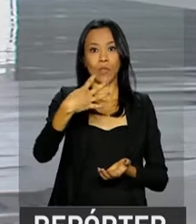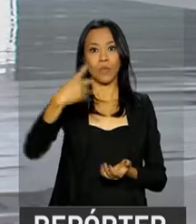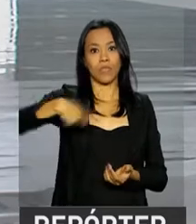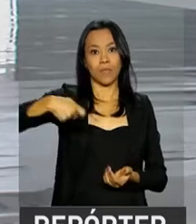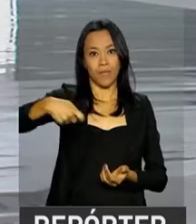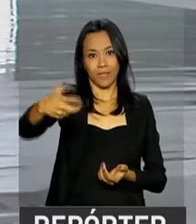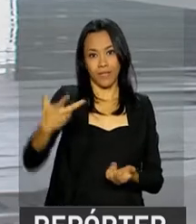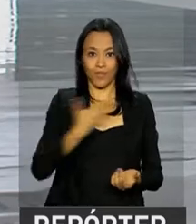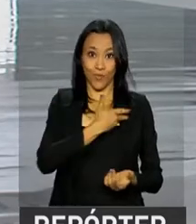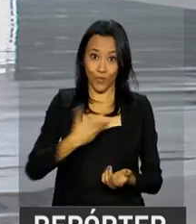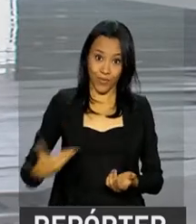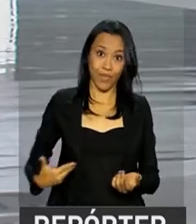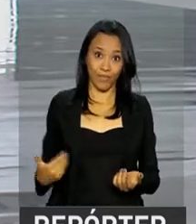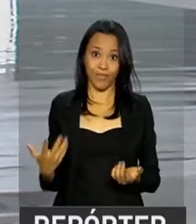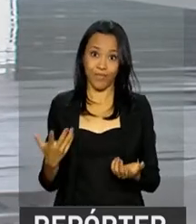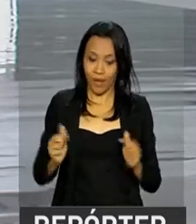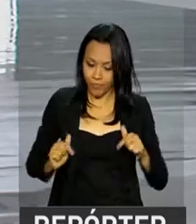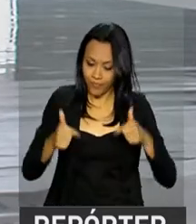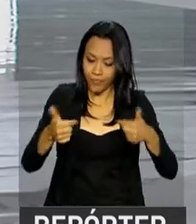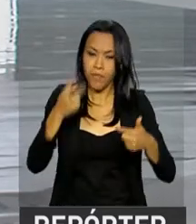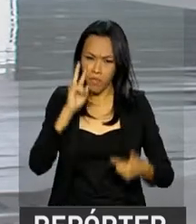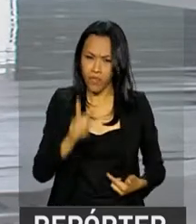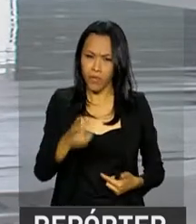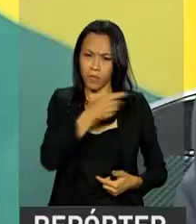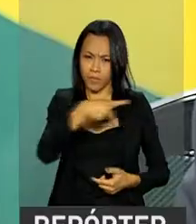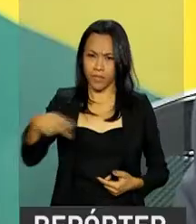de governo. Vamos ouvir o que disse o presidente.